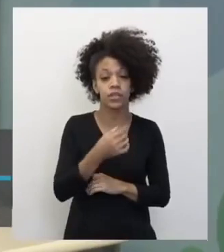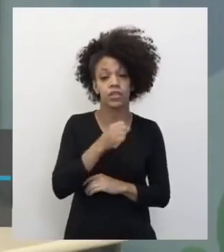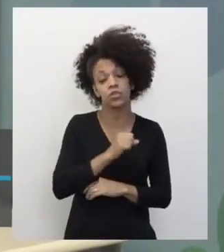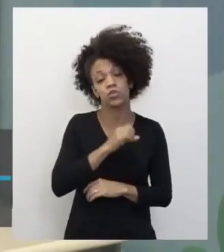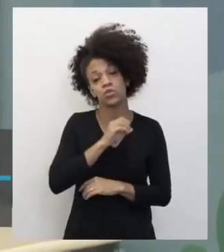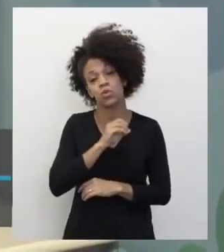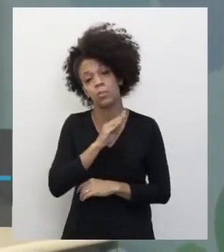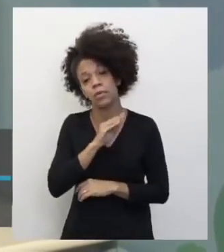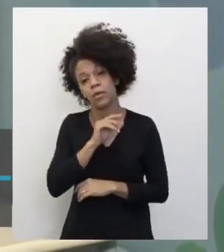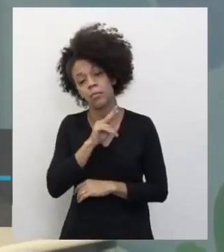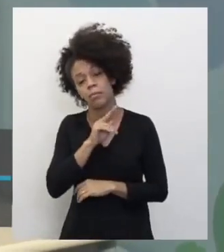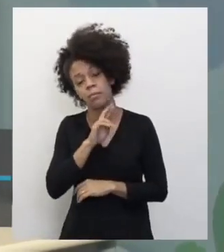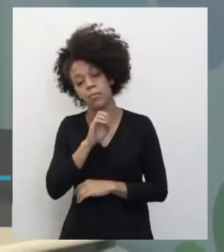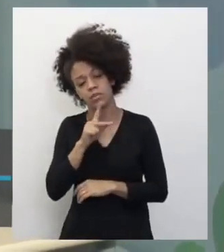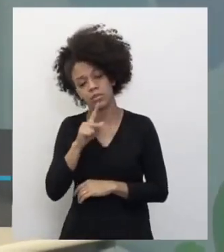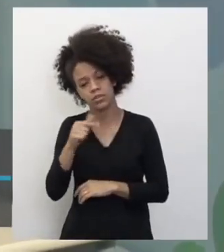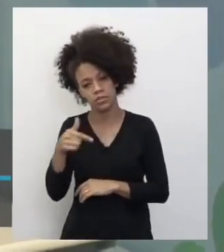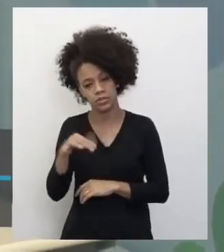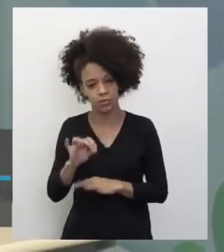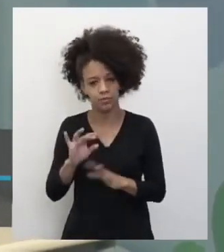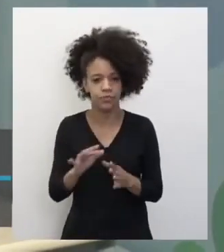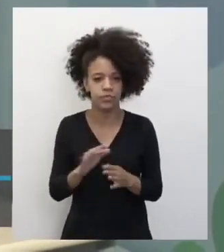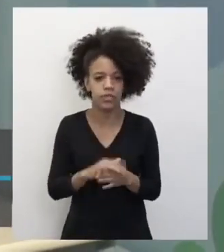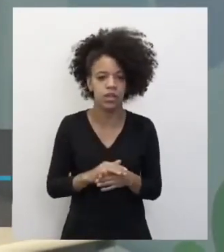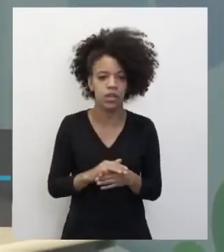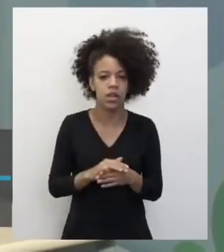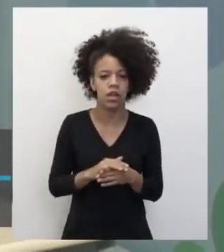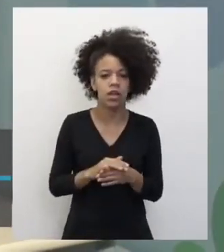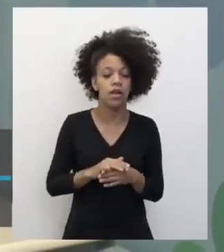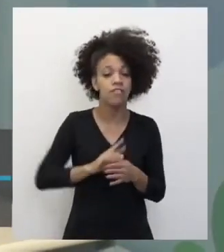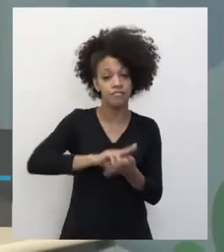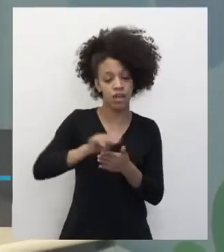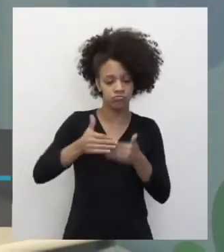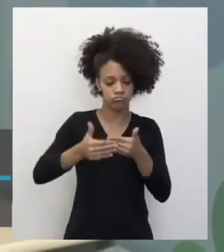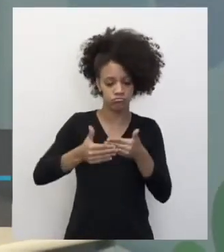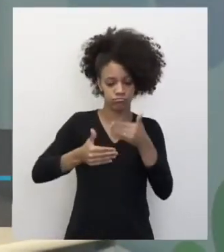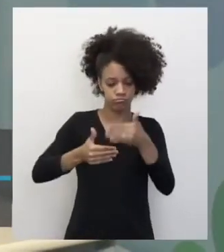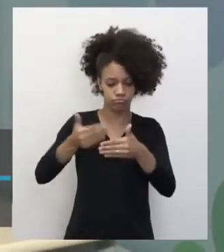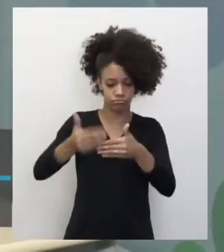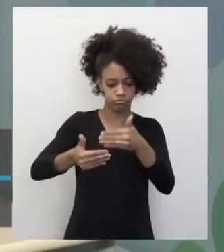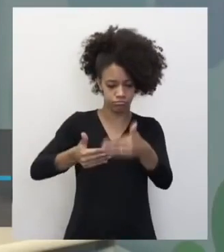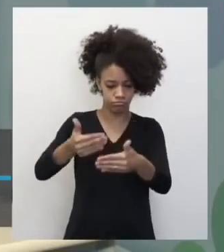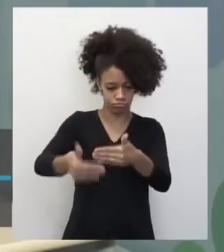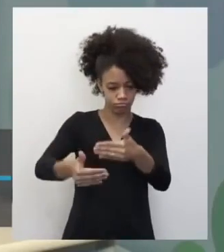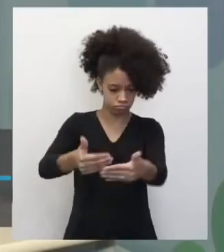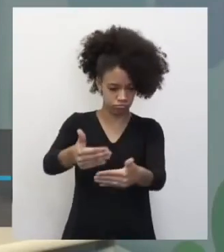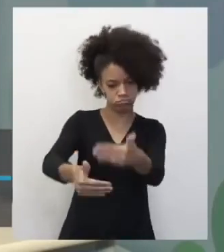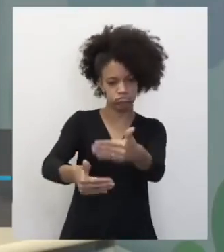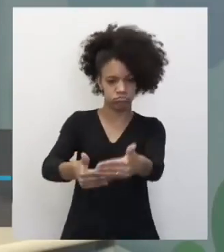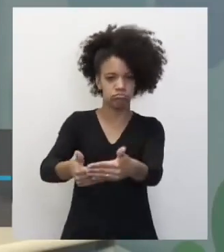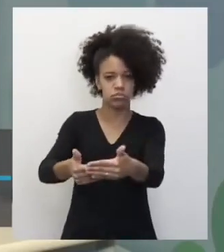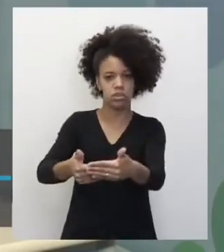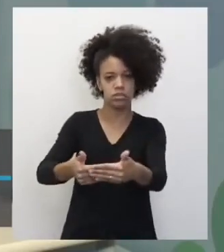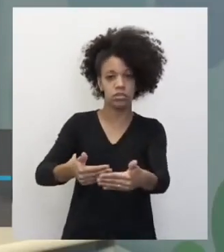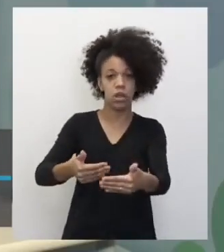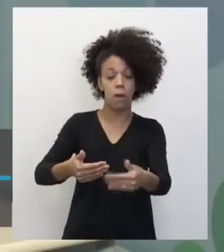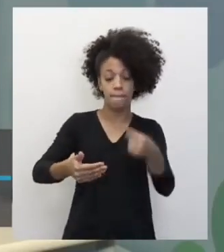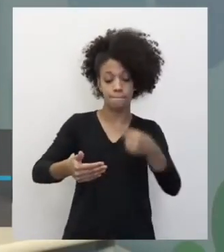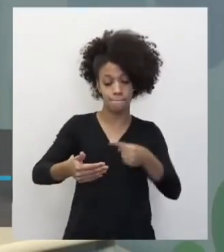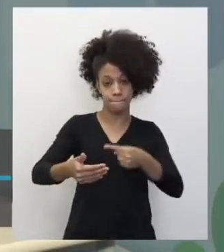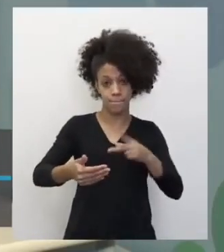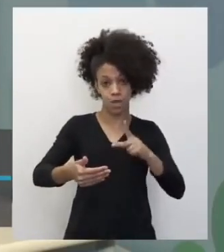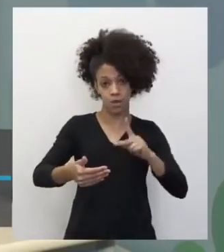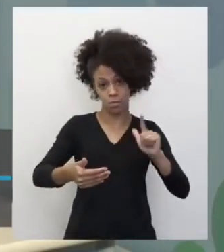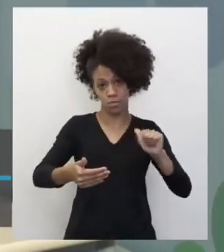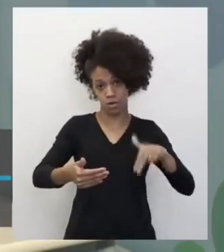seria a gente pensa assim como várias camadas. Tá. E aí seria o primeiro plano,